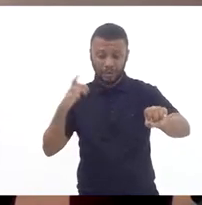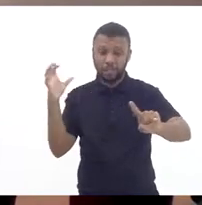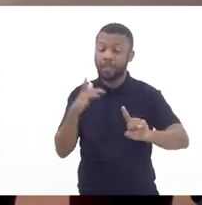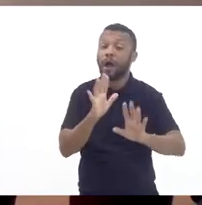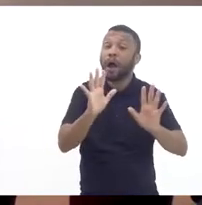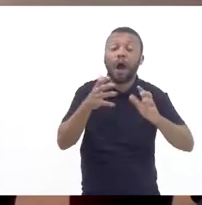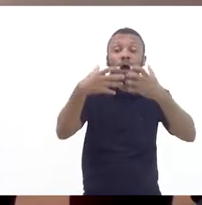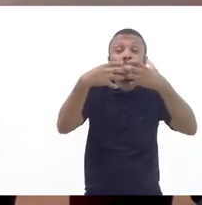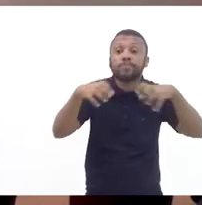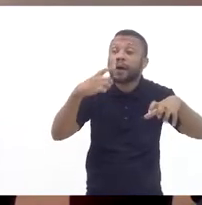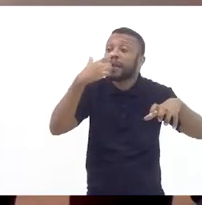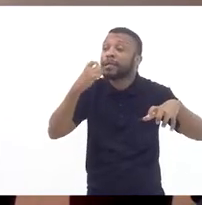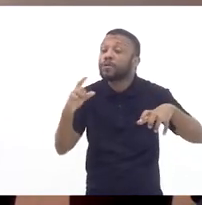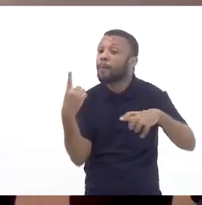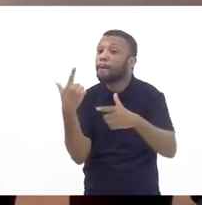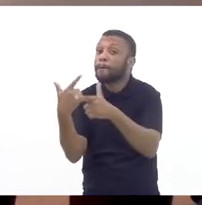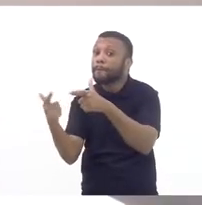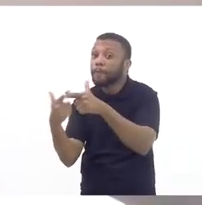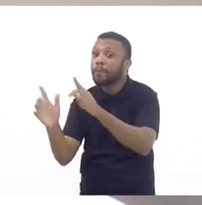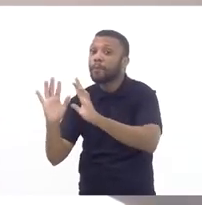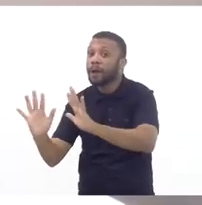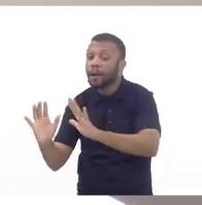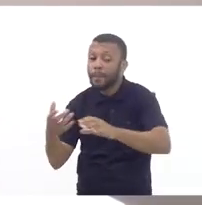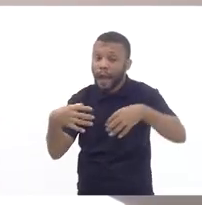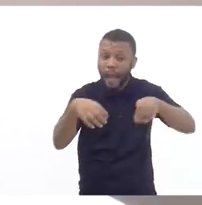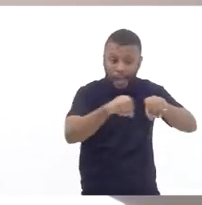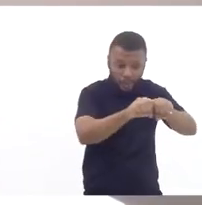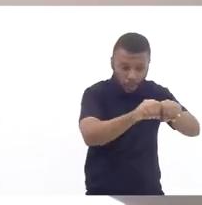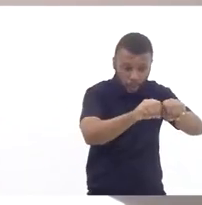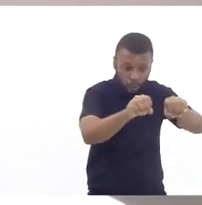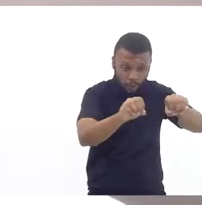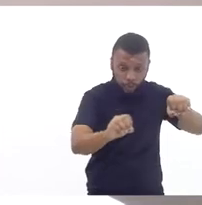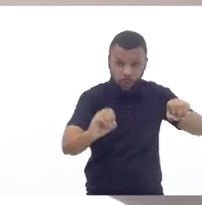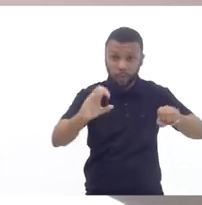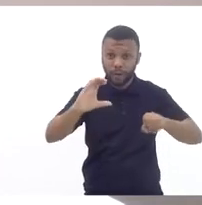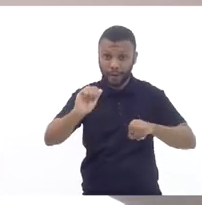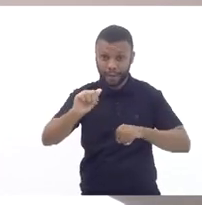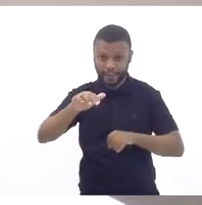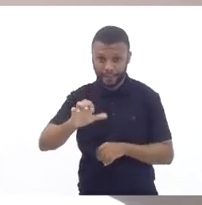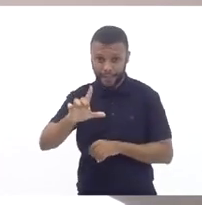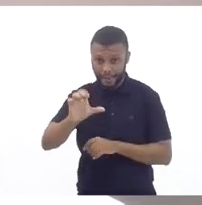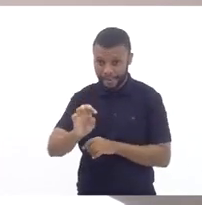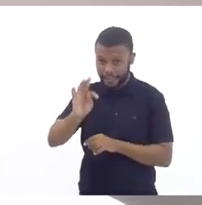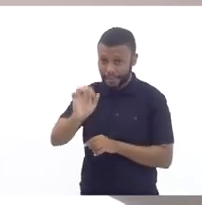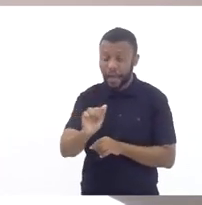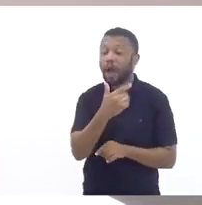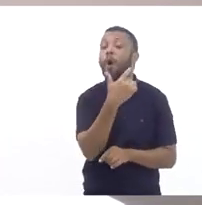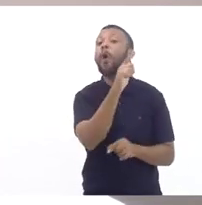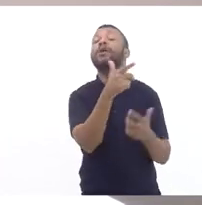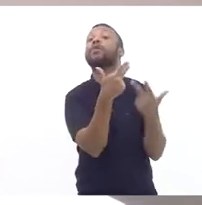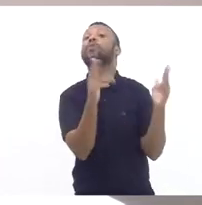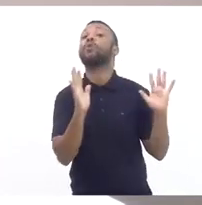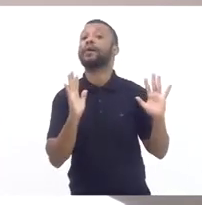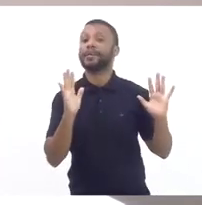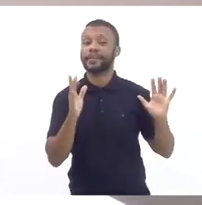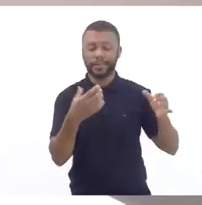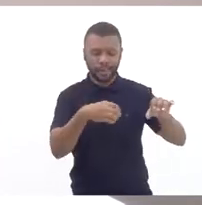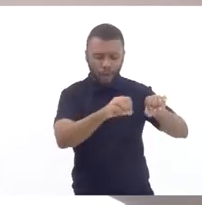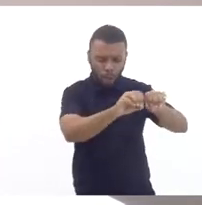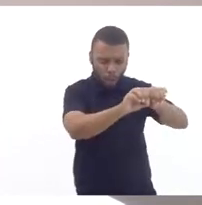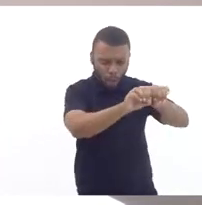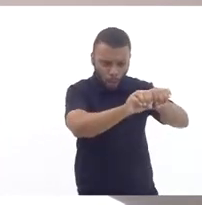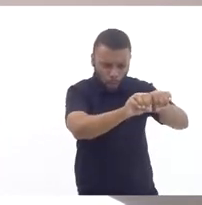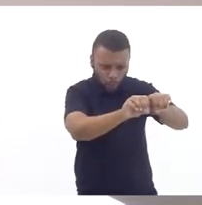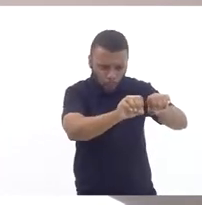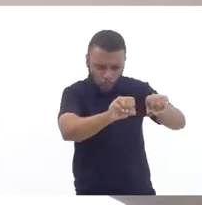uma coisa, canaleta é outra. Lixo nós vimos ao longo de todo o trajeto, de Campo Grande a Bangu. Lixo é uma coisa. A canaleta,